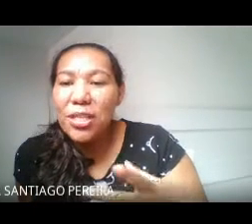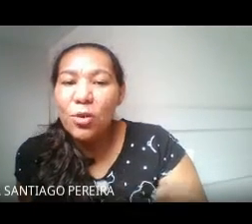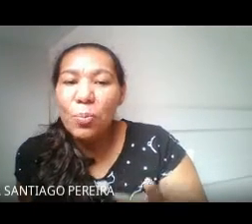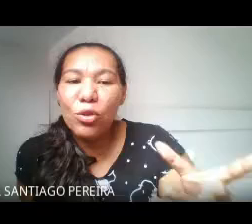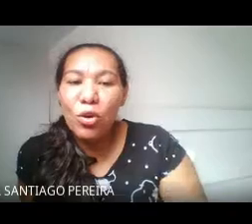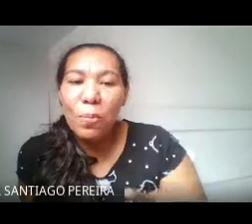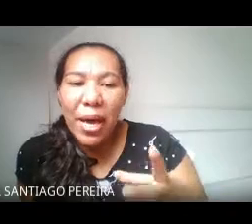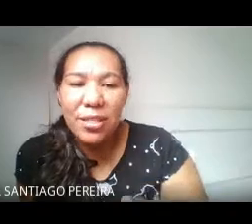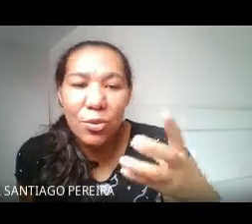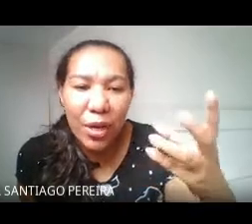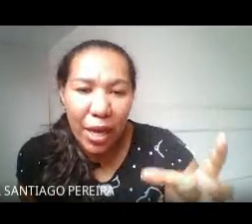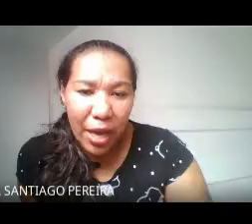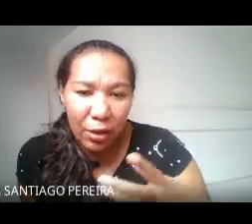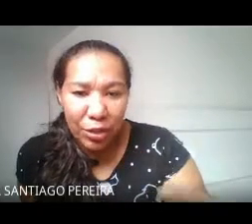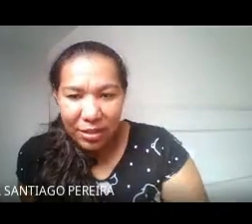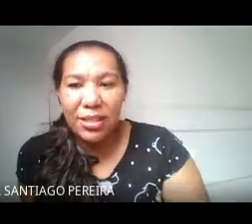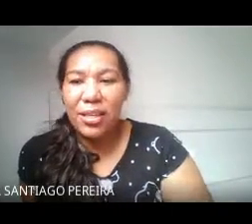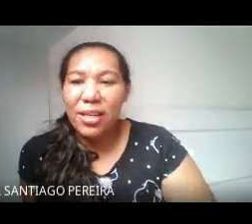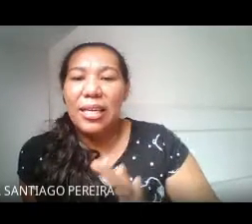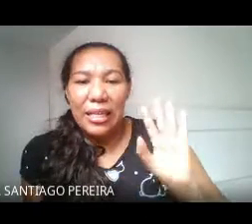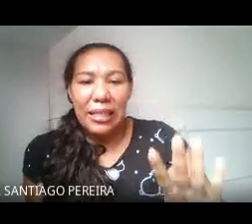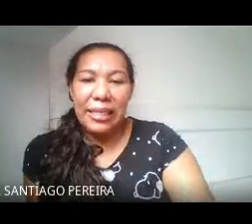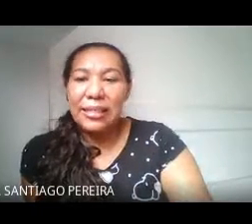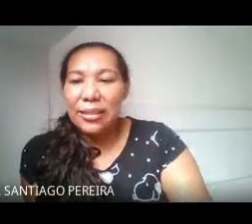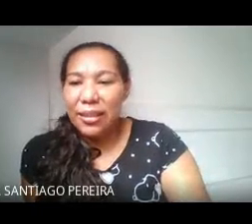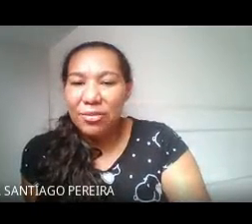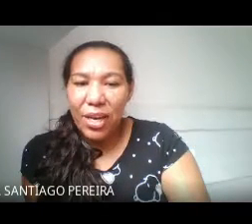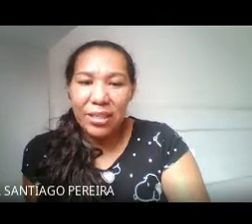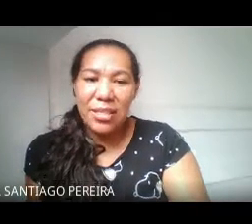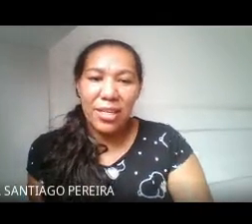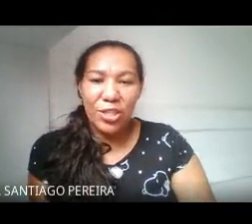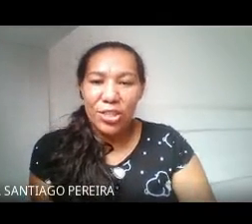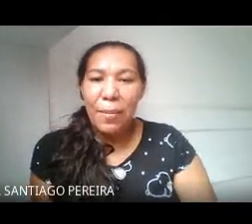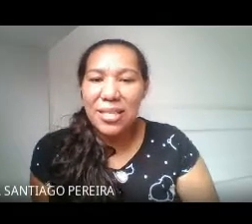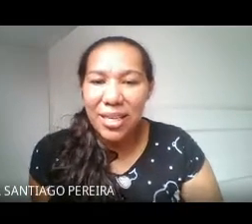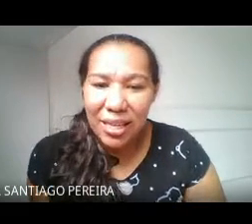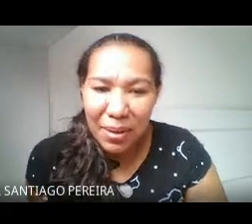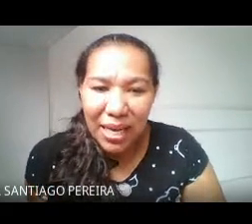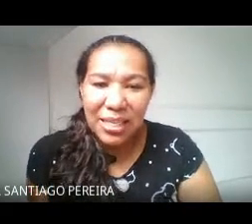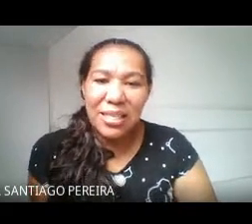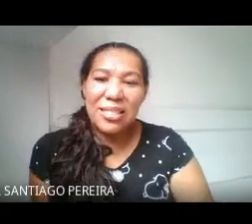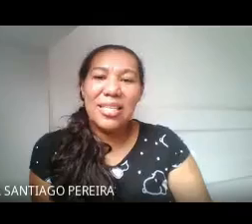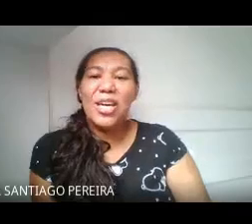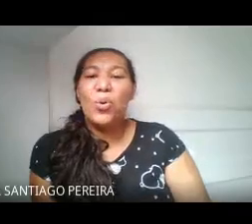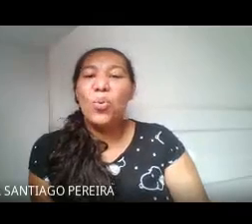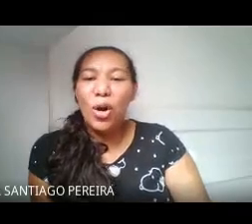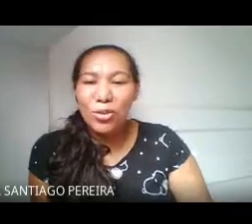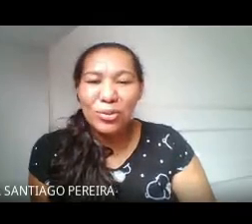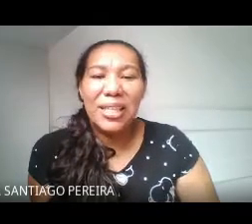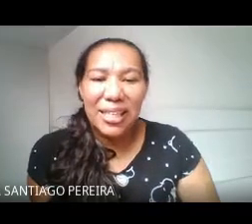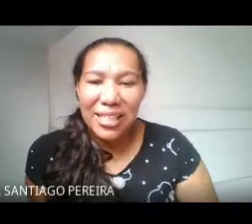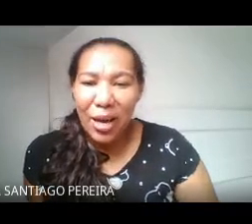o gentil pintor Basil Elliott. Né, que tenta até livrar ele dessas da armazela, mas